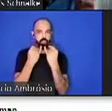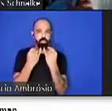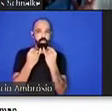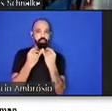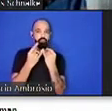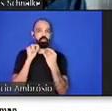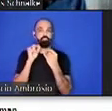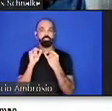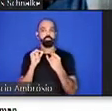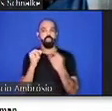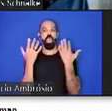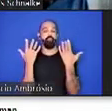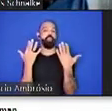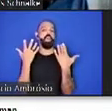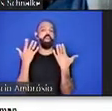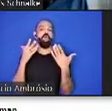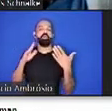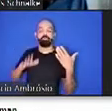suas mãos